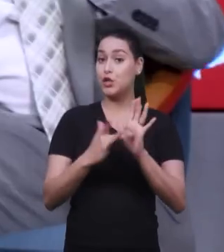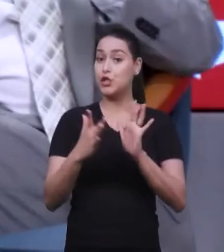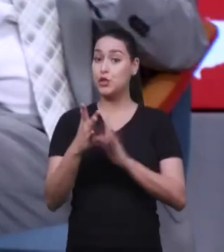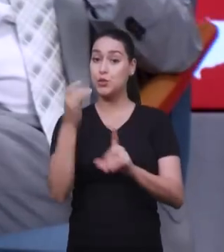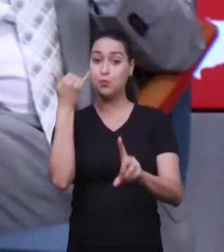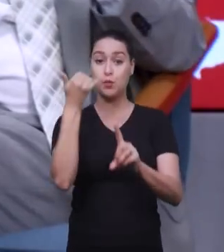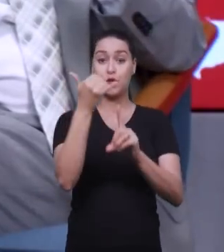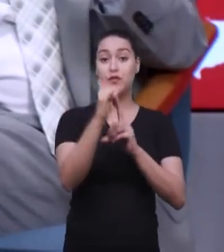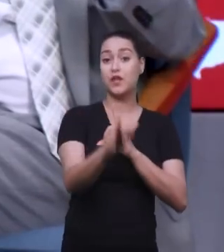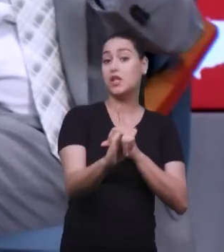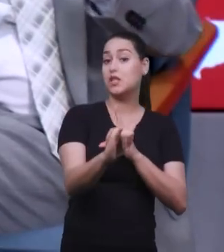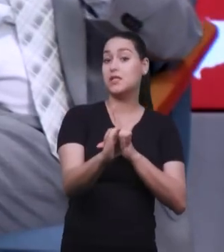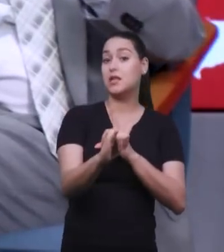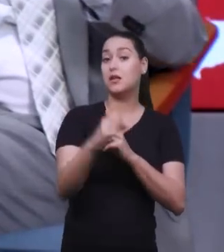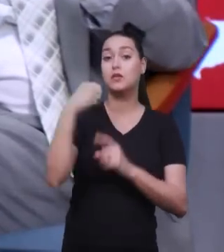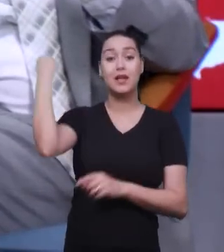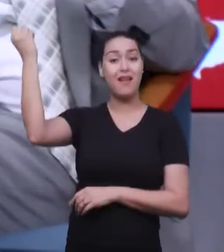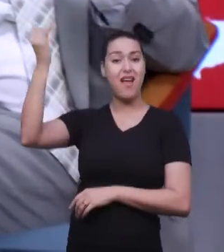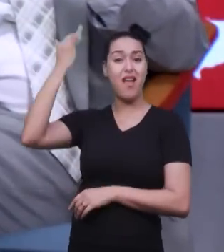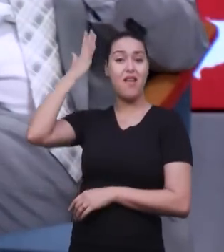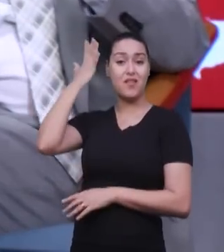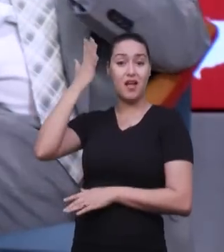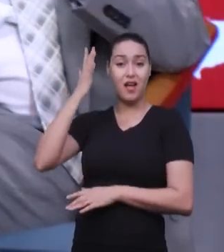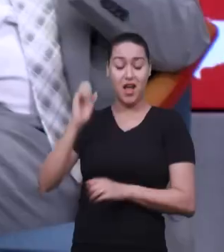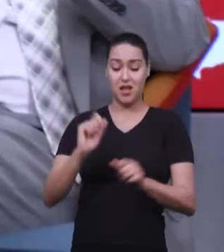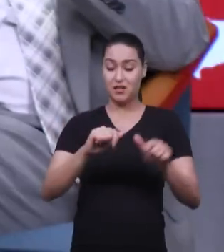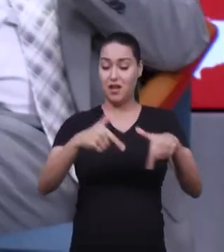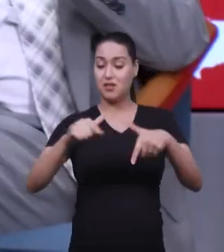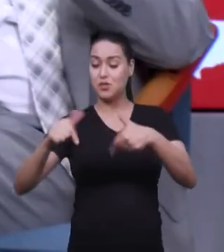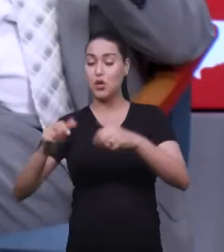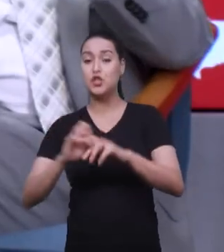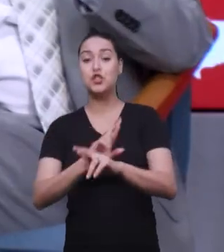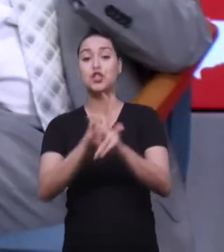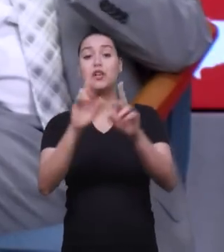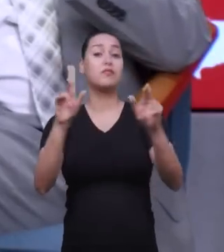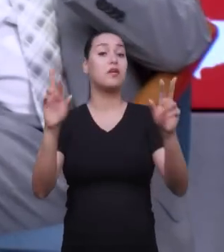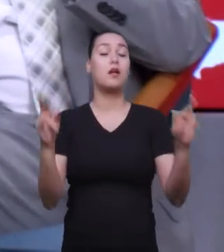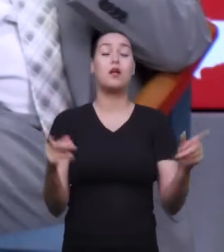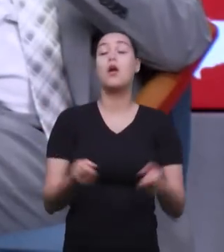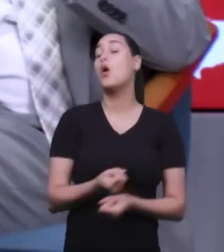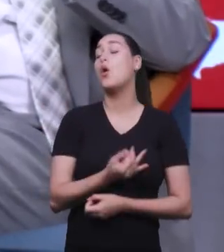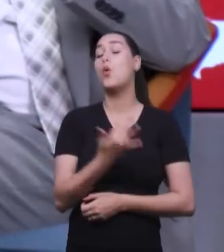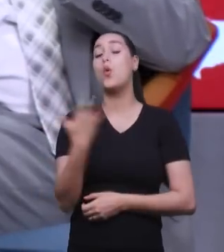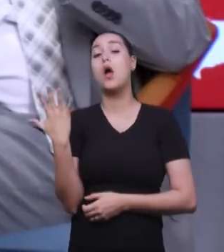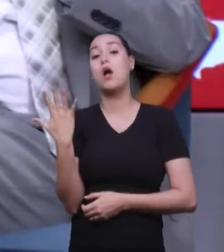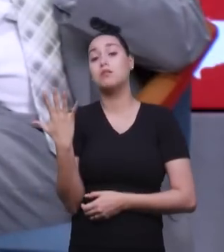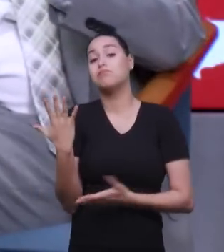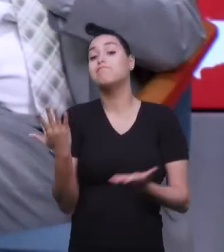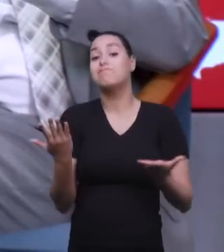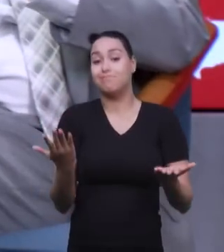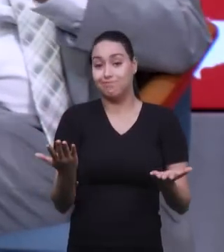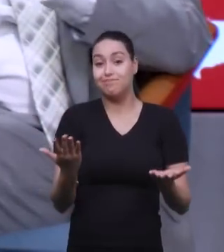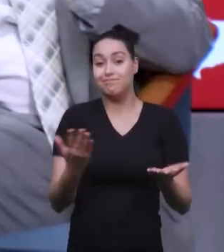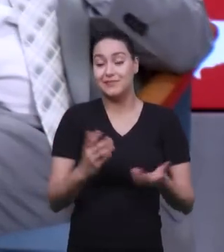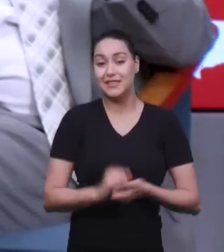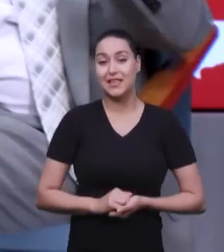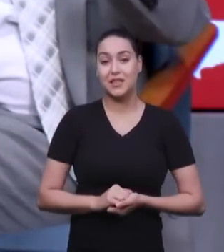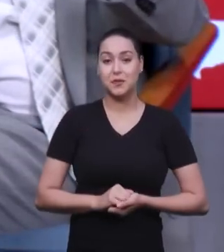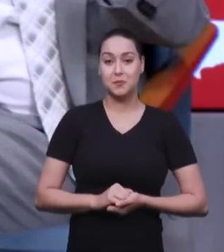que Jesus ele vai se revelar de várias formas. E uma das formas, qual é? Ele